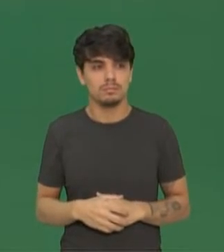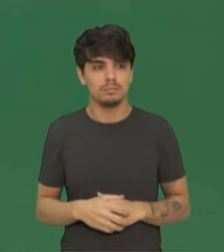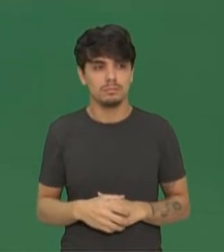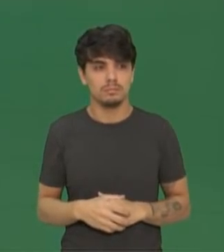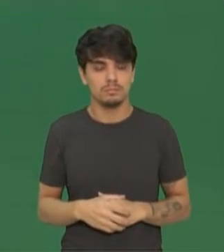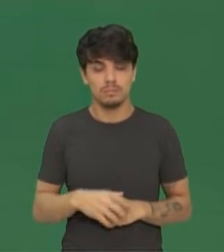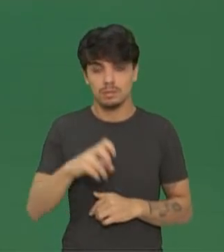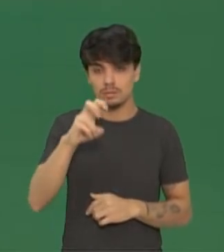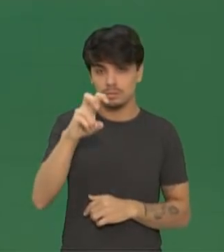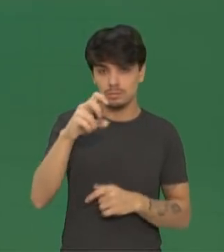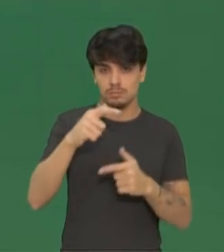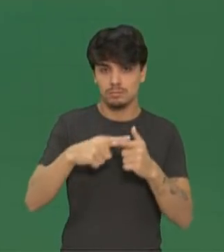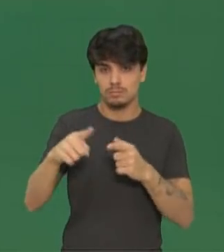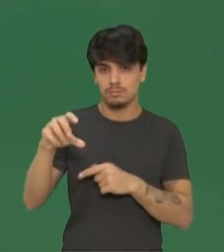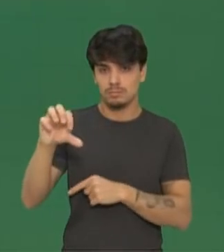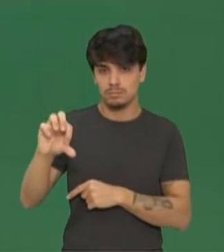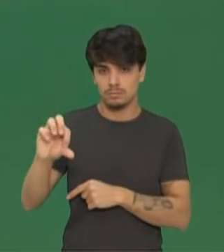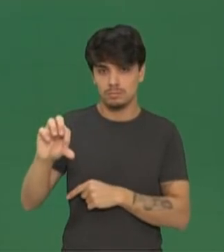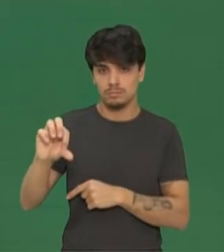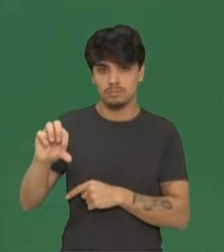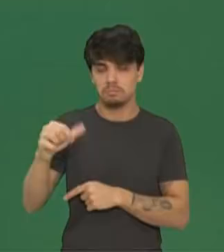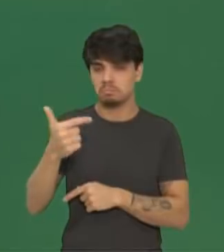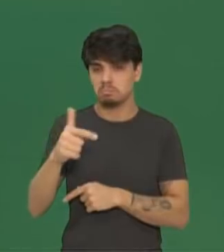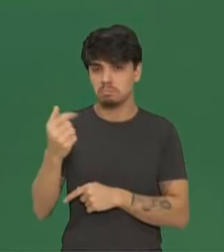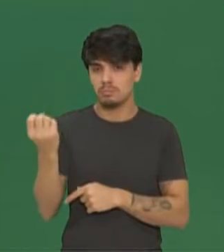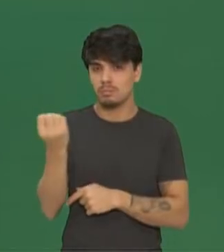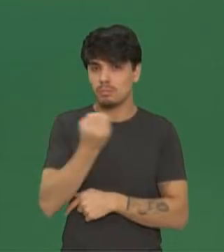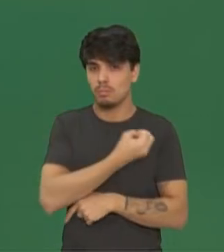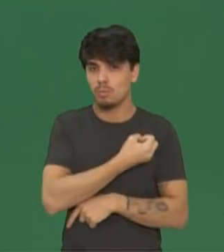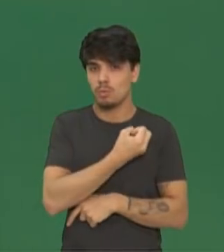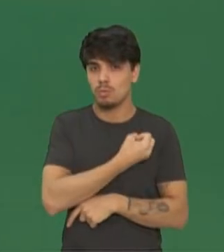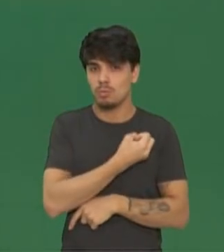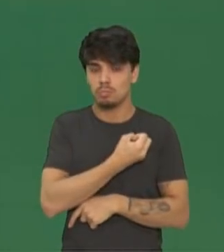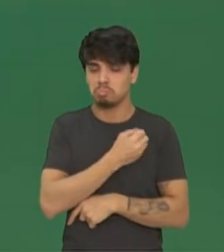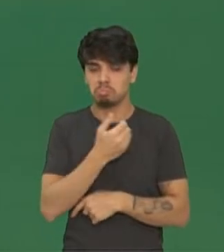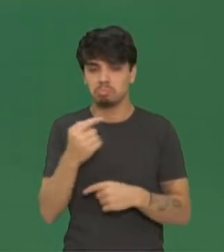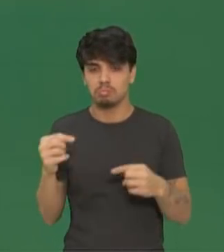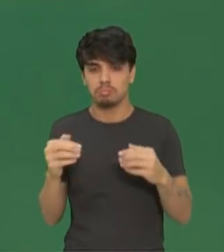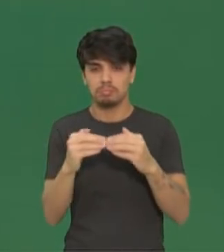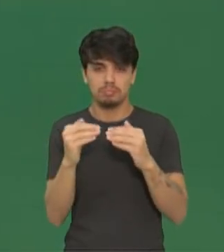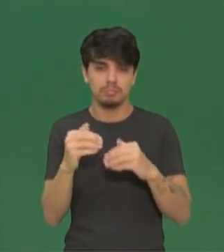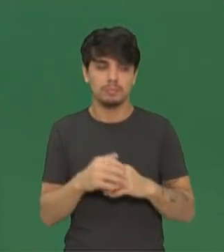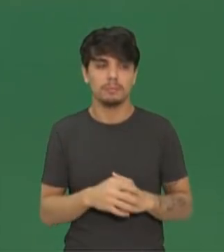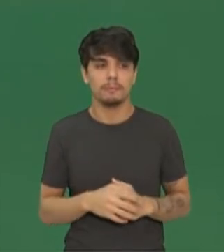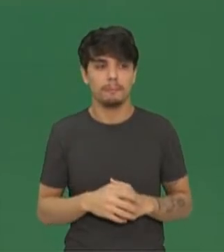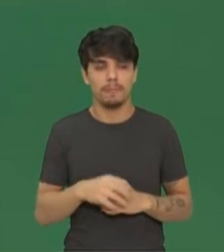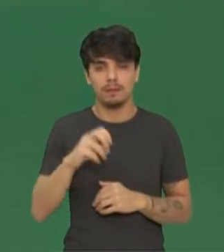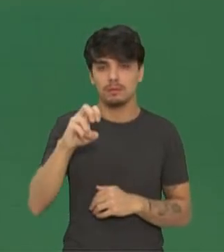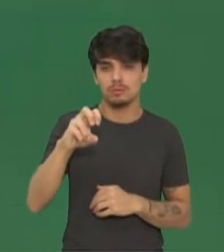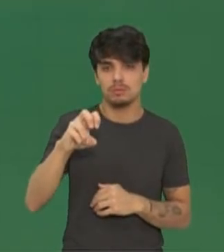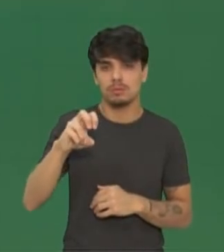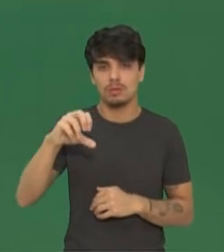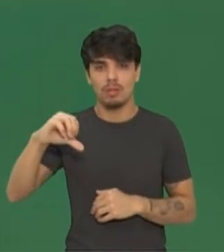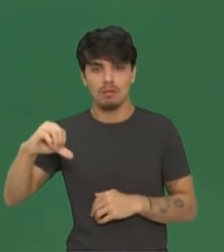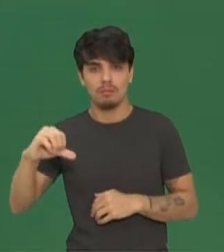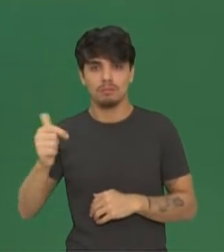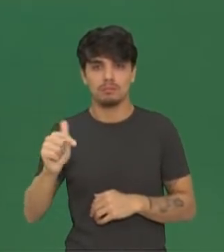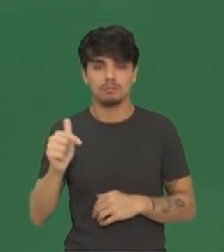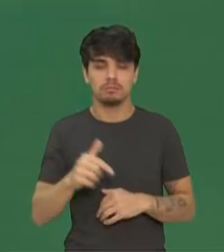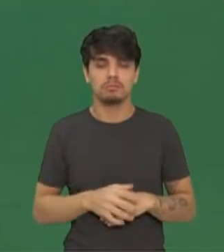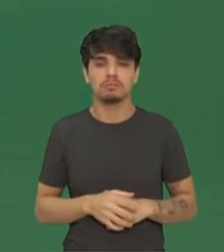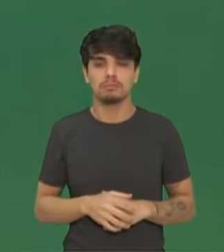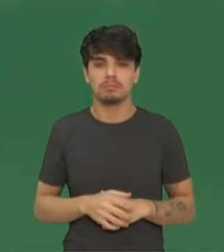5 divididos por 9, né, não tem um número que seja divisível ao mesmo tempo, né, que dá para dividir tanto por 5 quanto por 9.